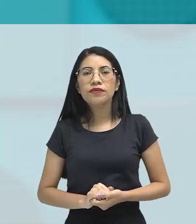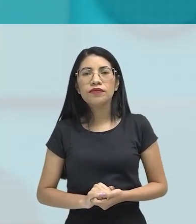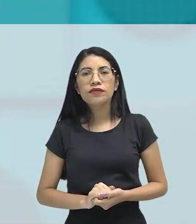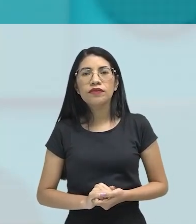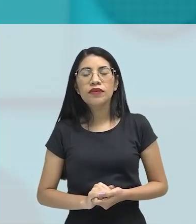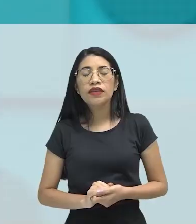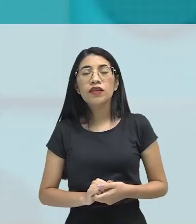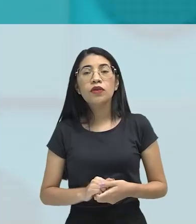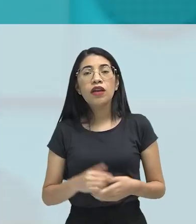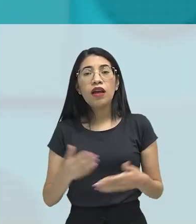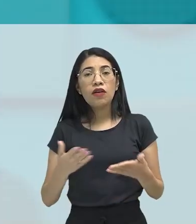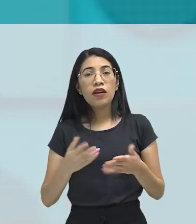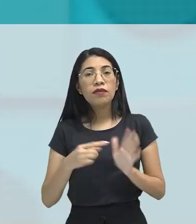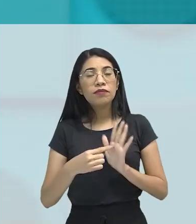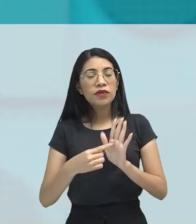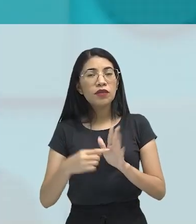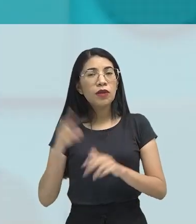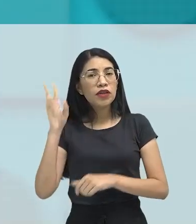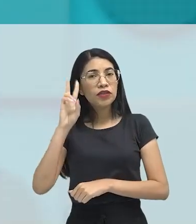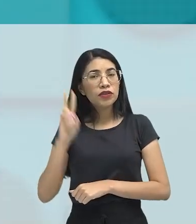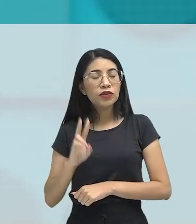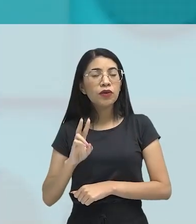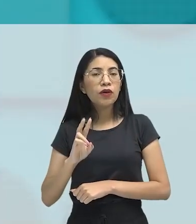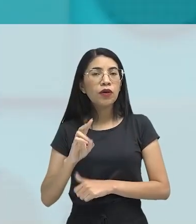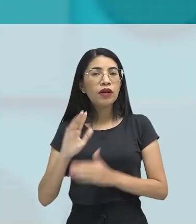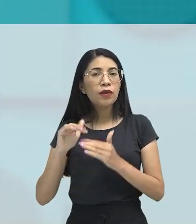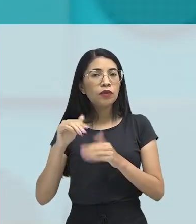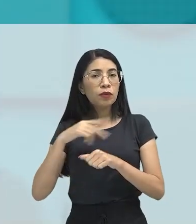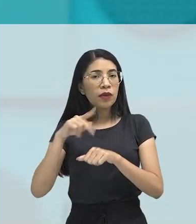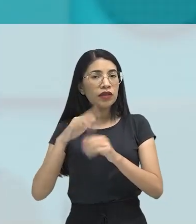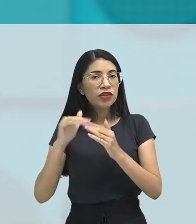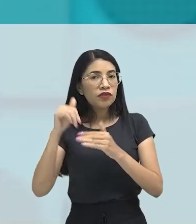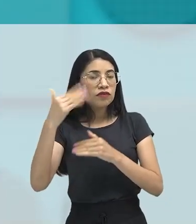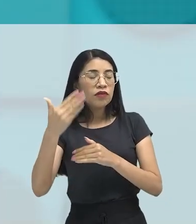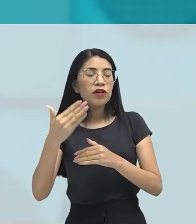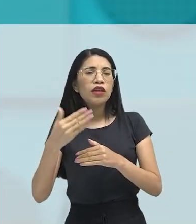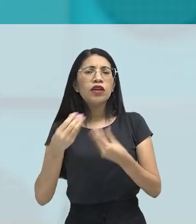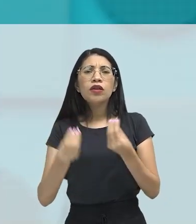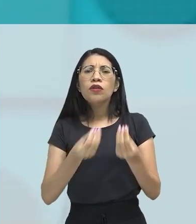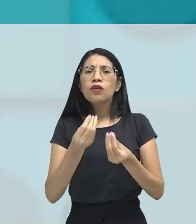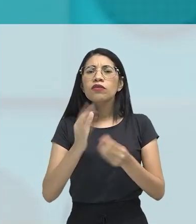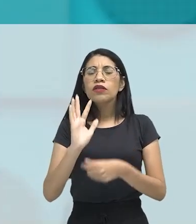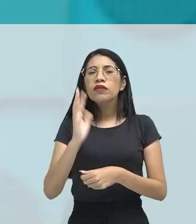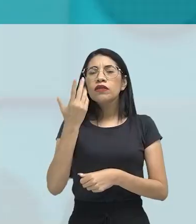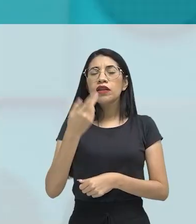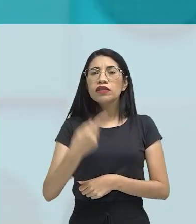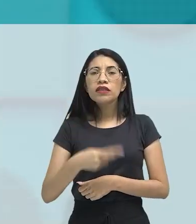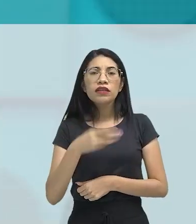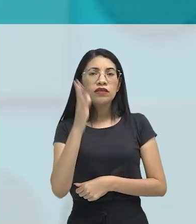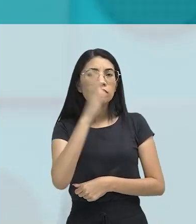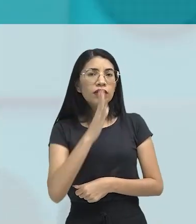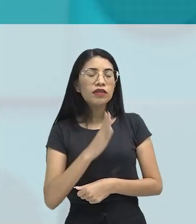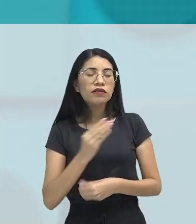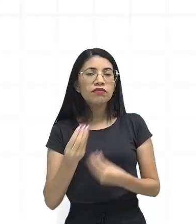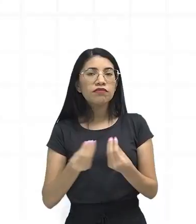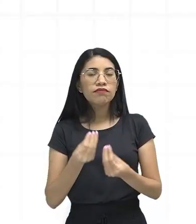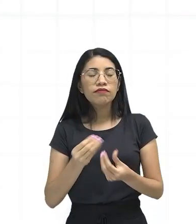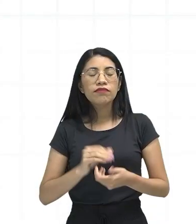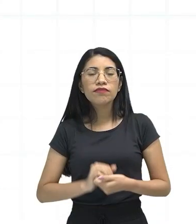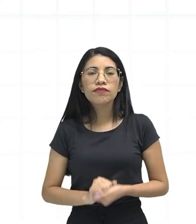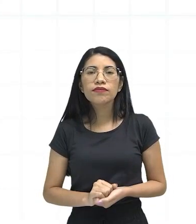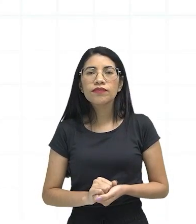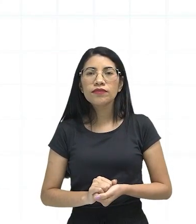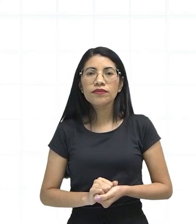Isso a gente viu um pouquinho da história lá, né, fora aqui do nosso país. E como será que a ginástica circense chegou aqui? Vamos